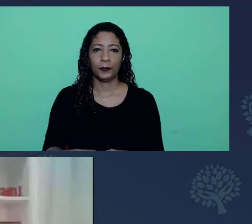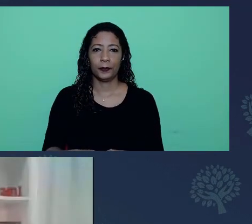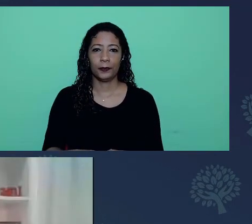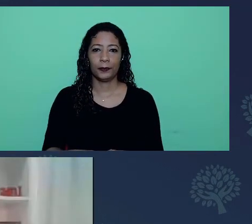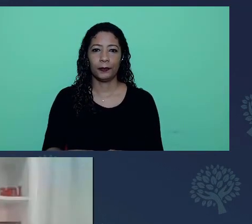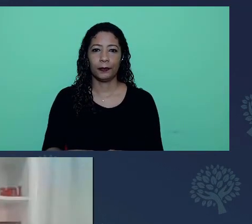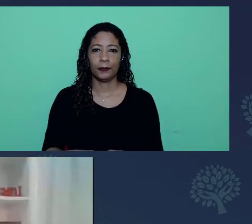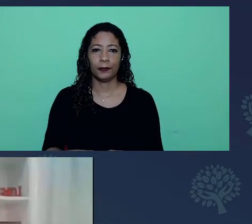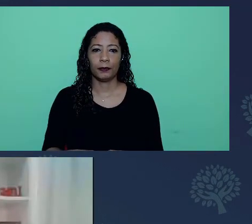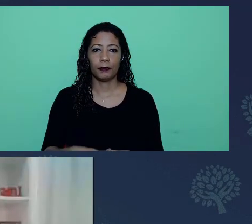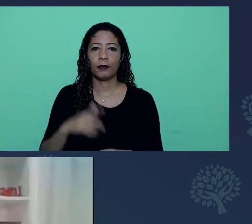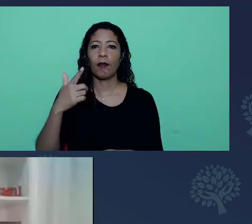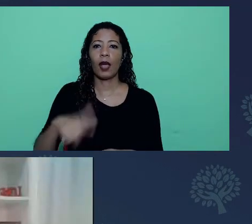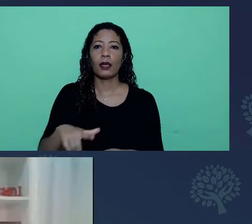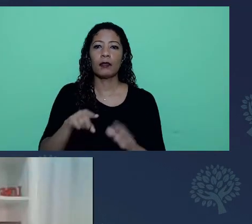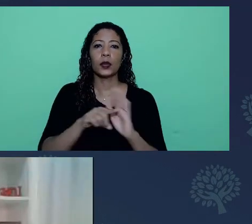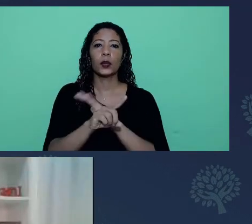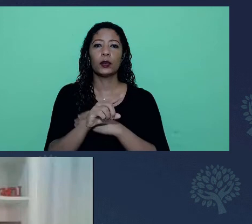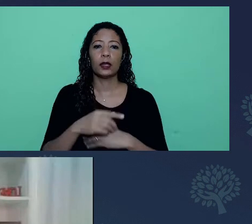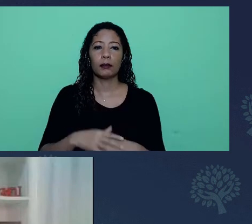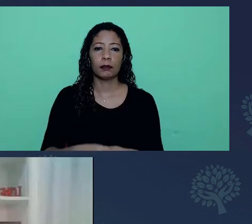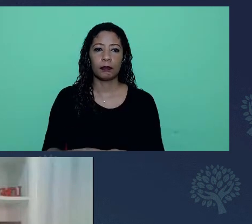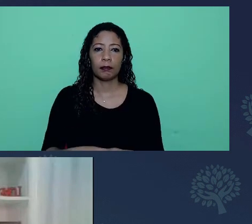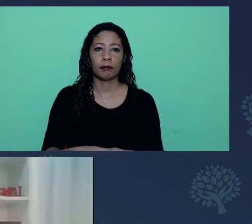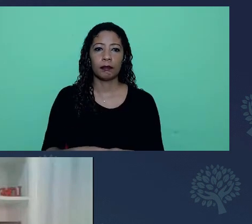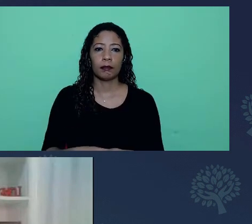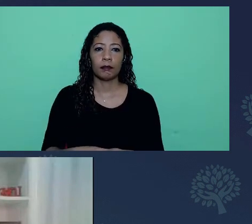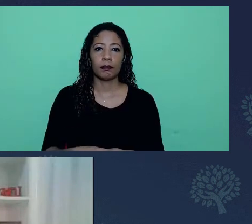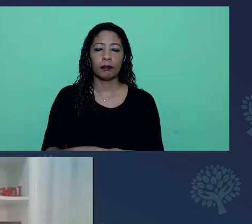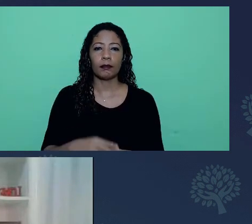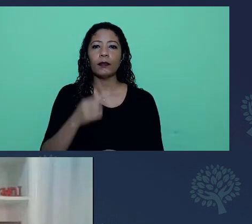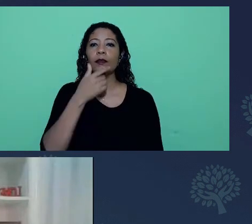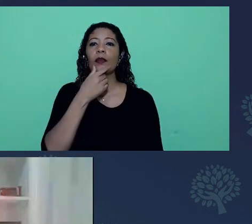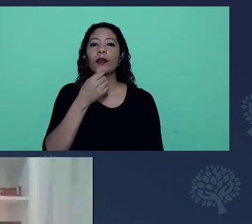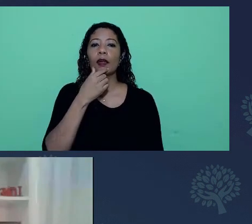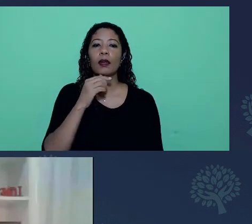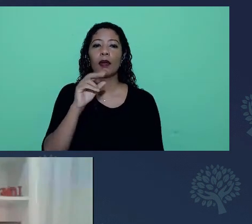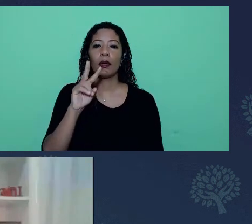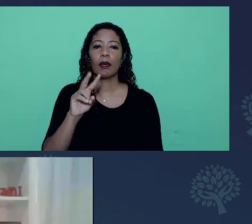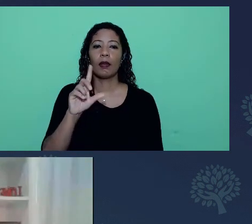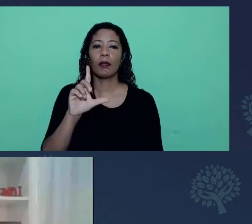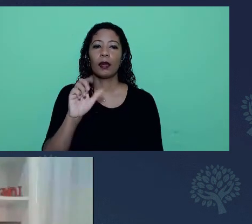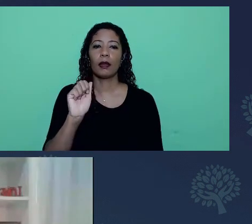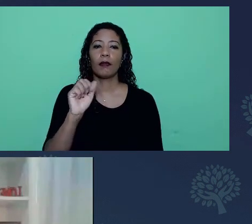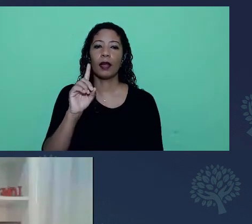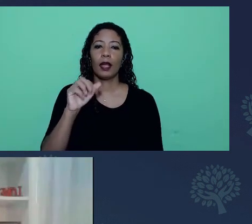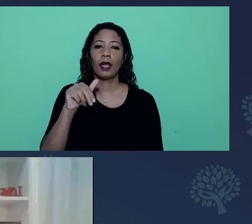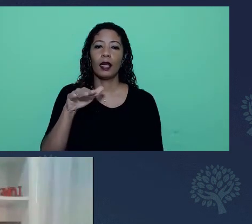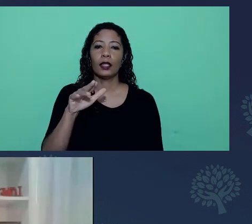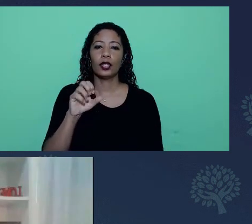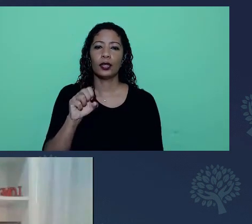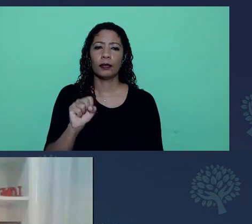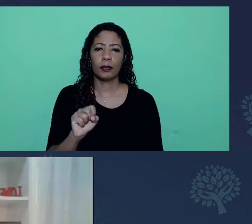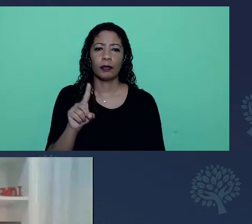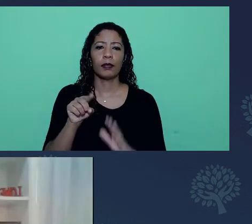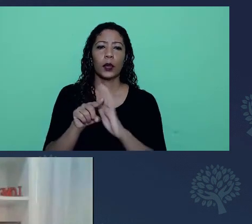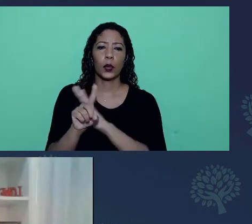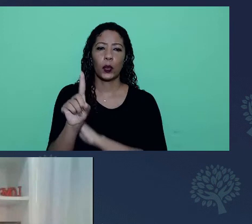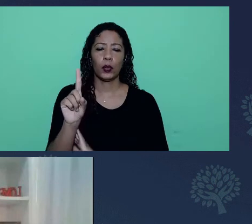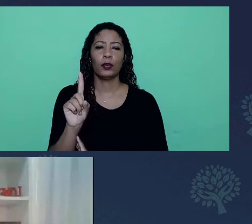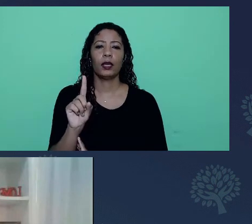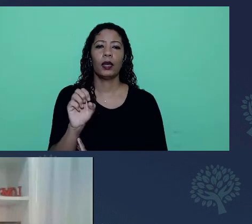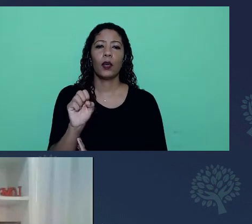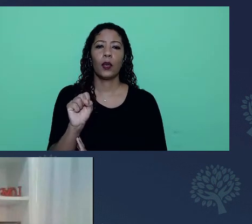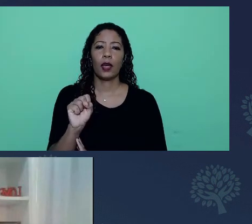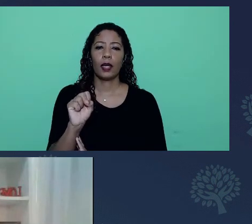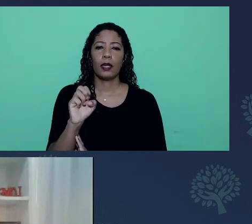Temos mais alguma? Não, o espessamento... Vladimir me pergunta se o espessamento do brônquio é constante ou naquele